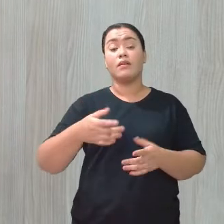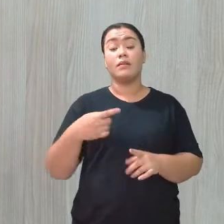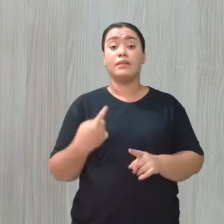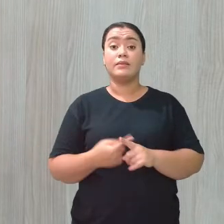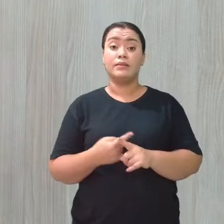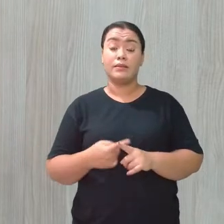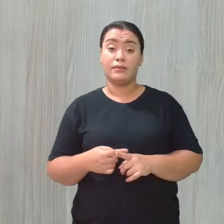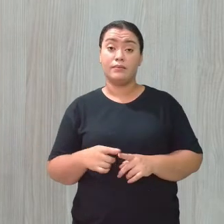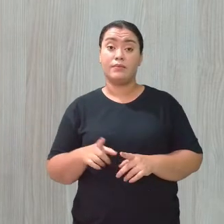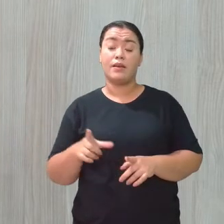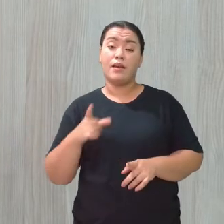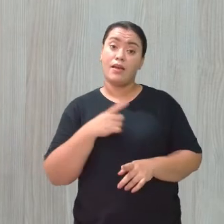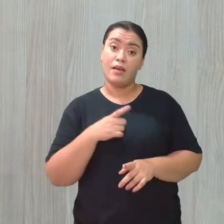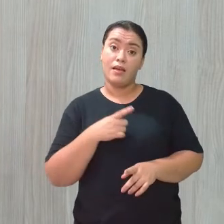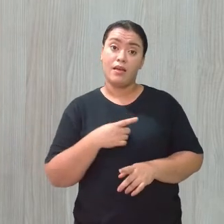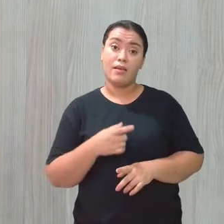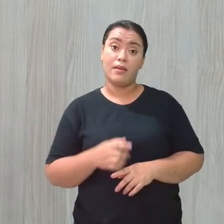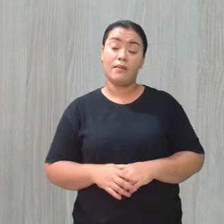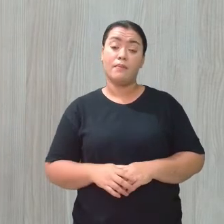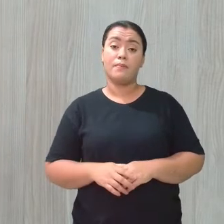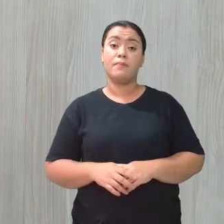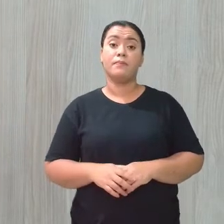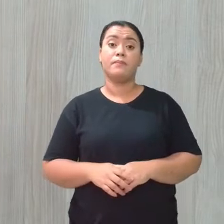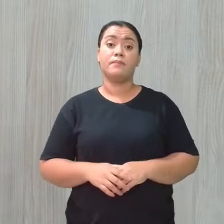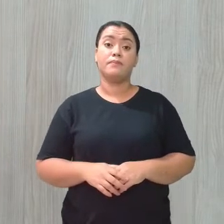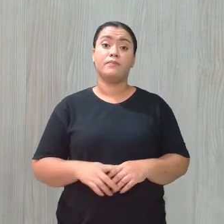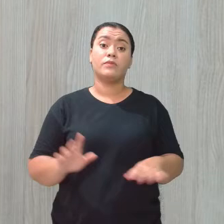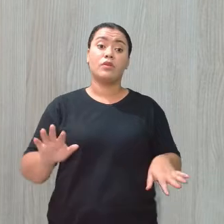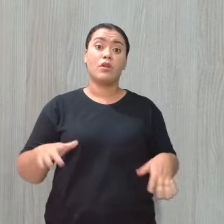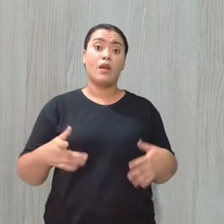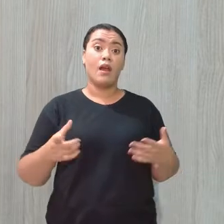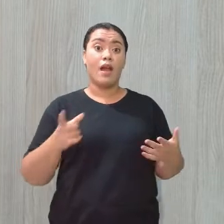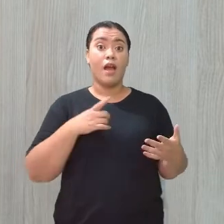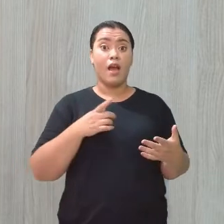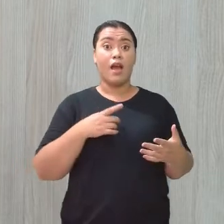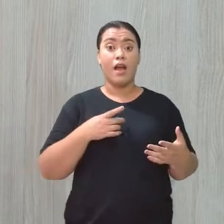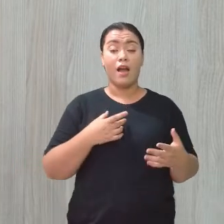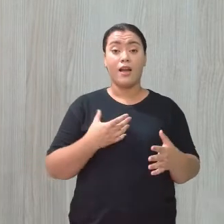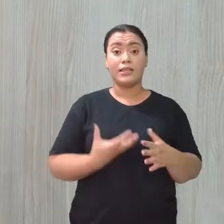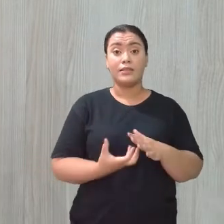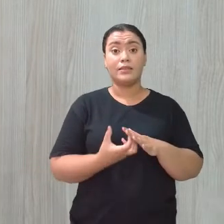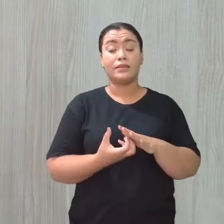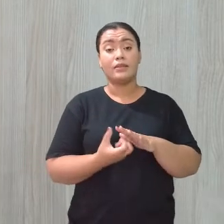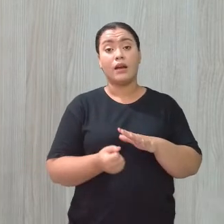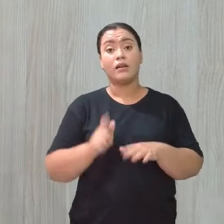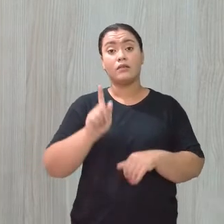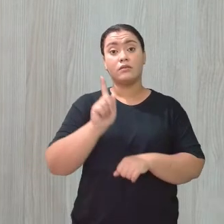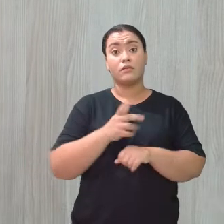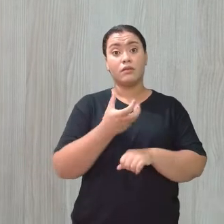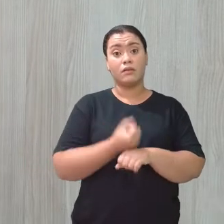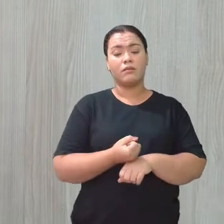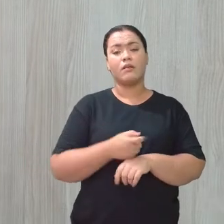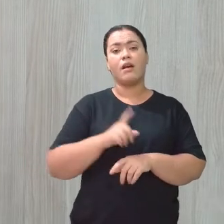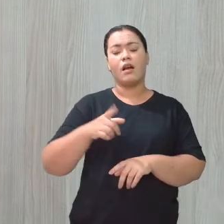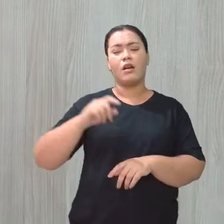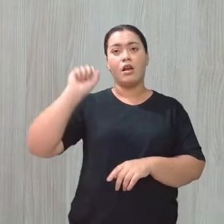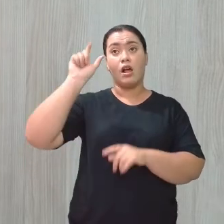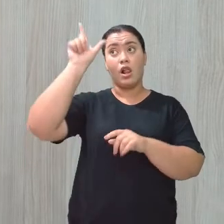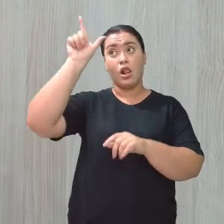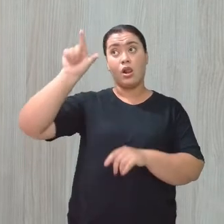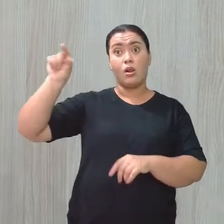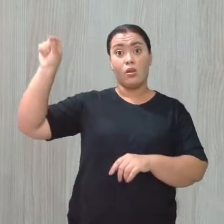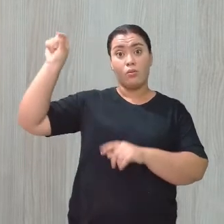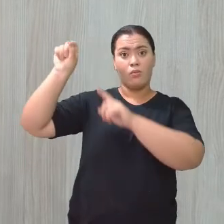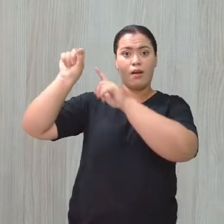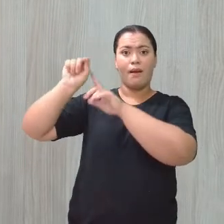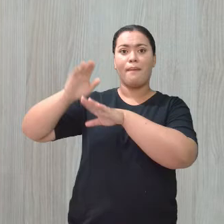relação à ação, né, a força da Lua e do Sol, a Lua está bem mais próxima. Então, por isso também